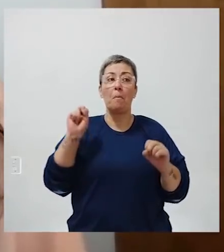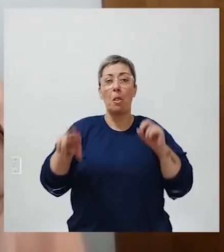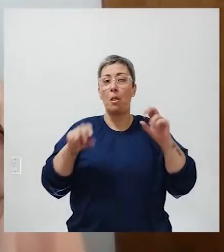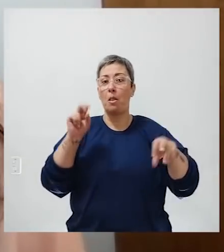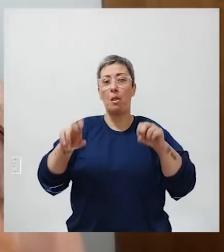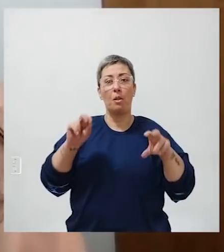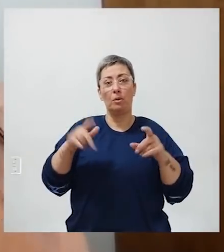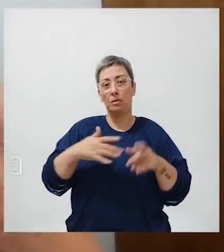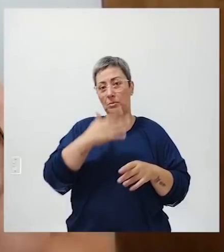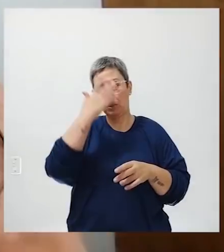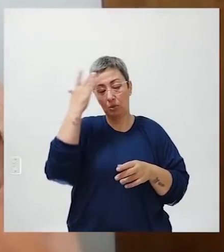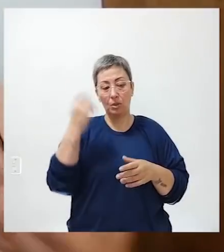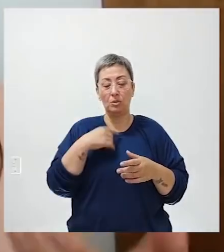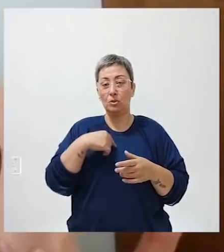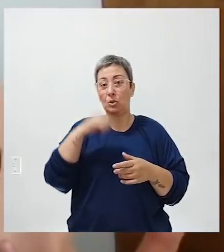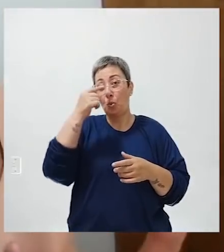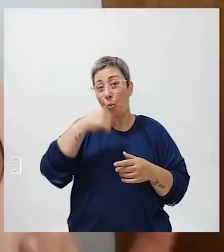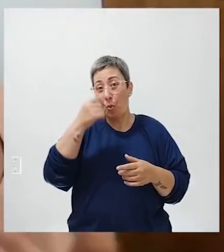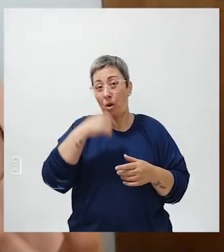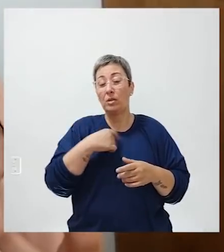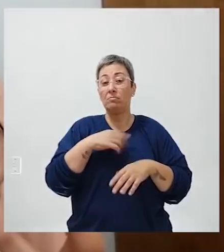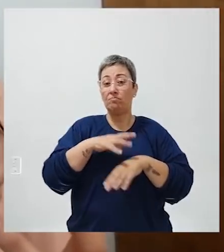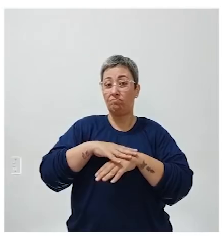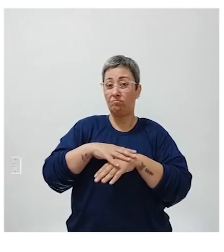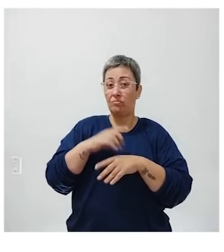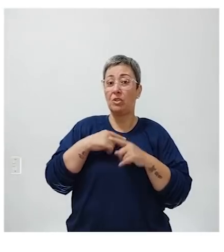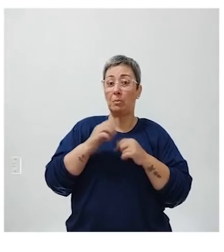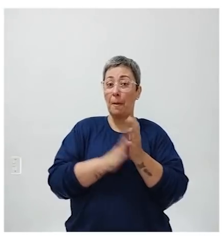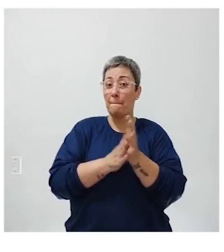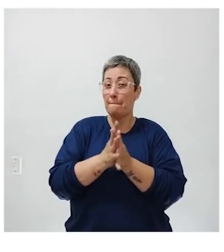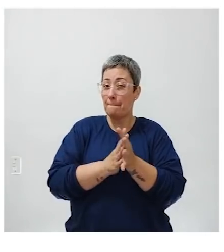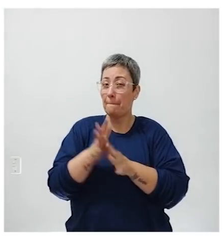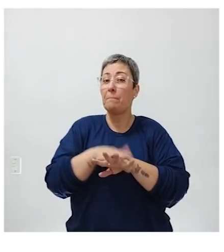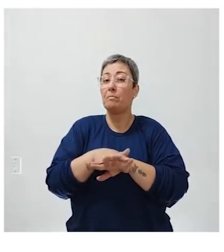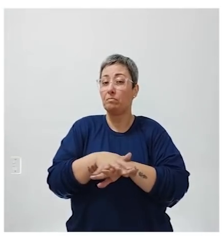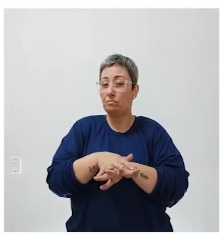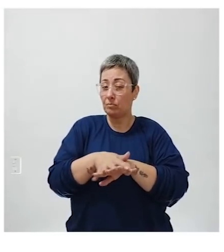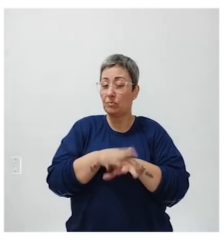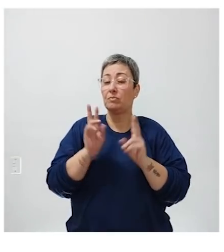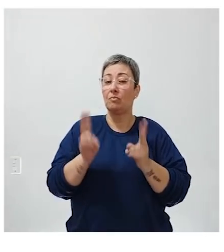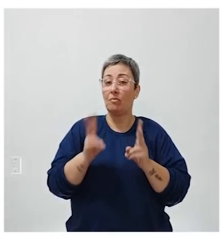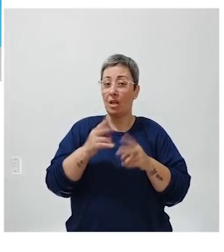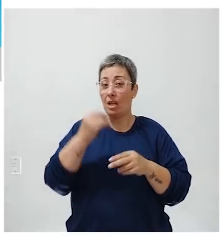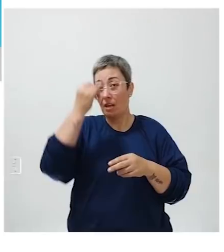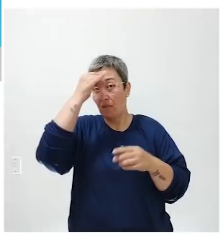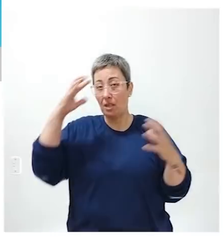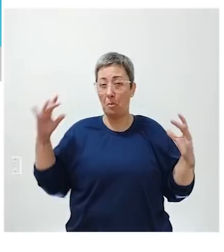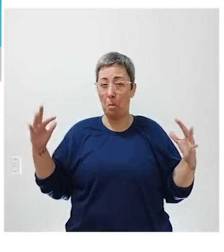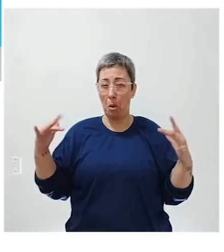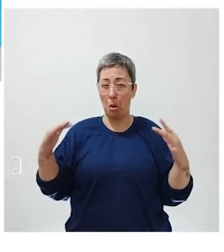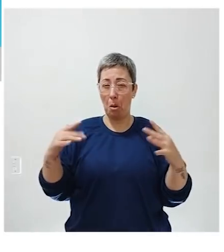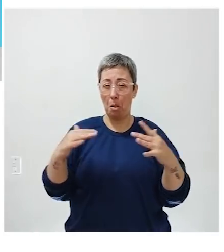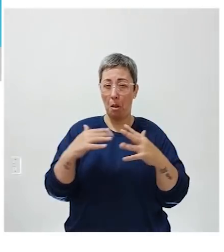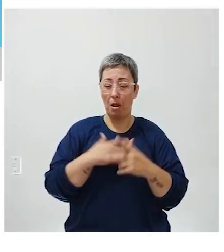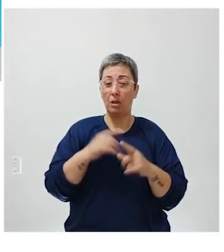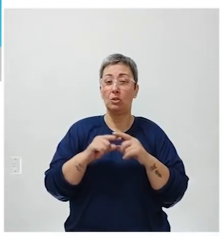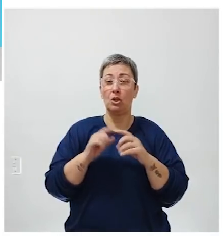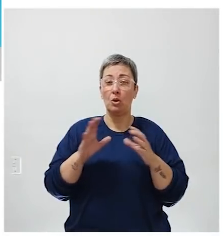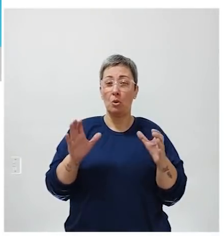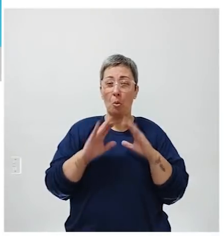outras pessoas, né? Quando a gente estiver com alguma doença respiratória, lavar bem as mãos, evitar aglomerações e